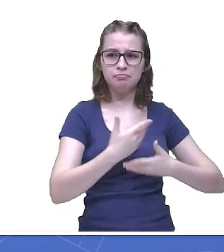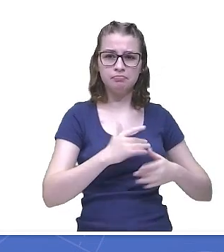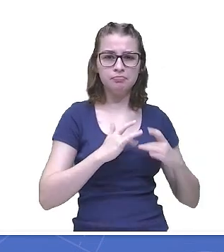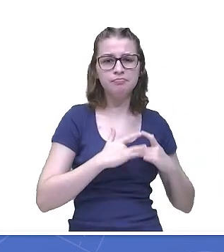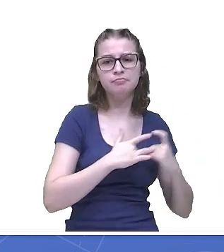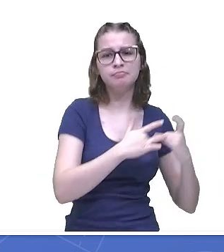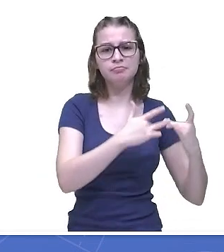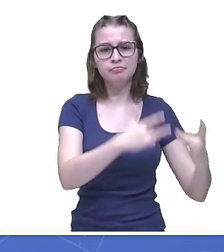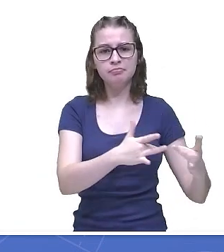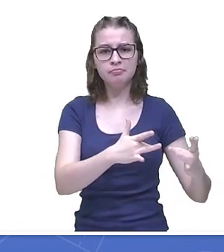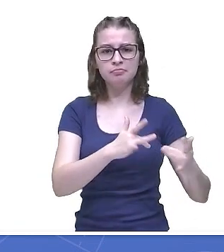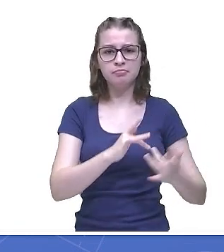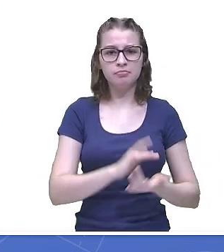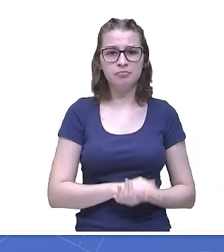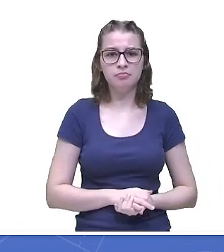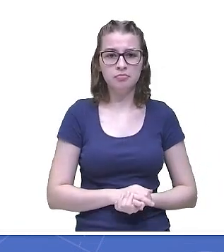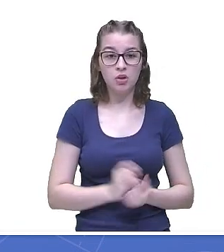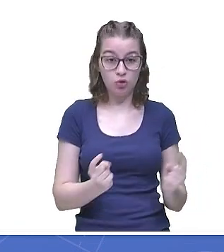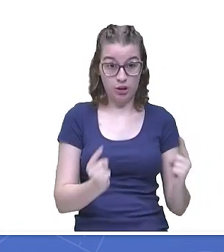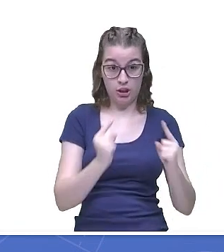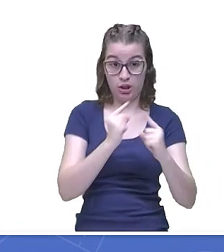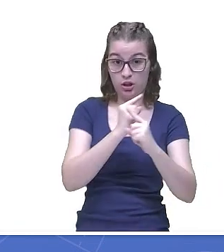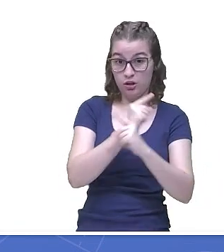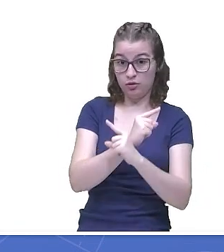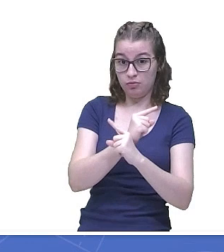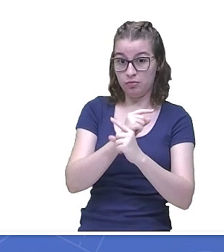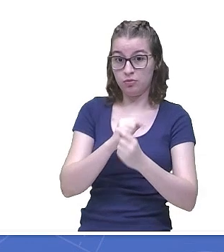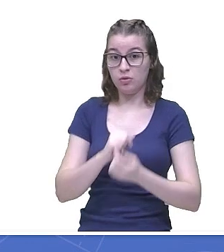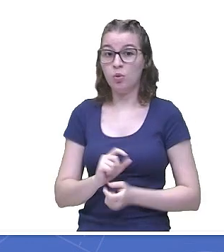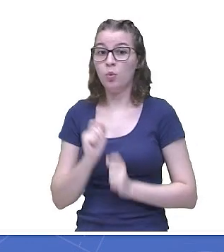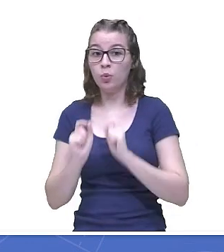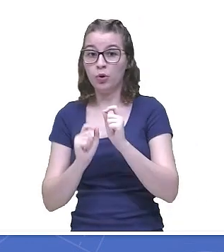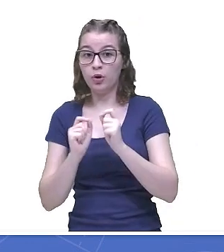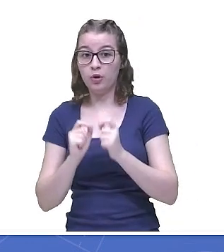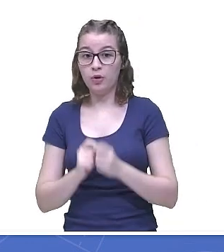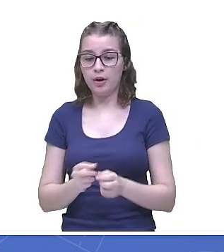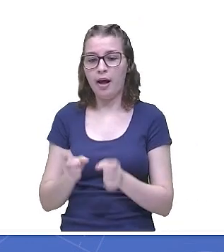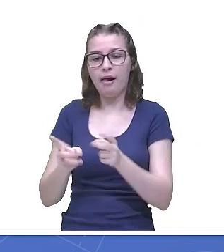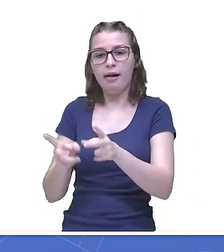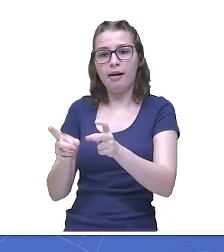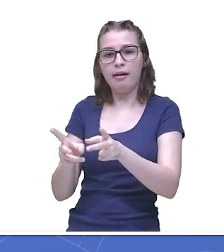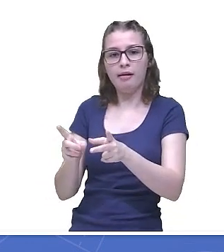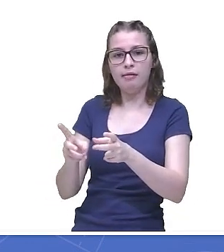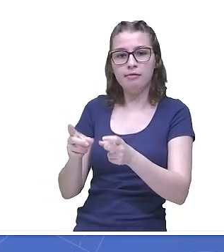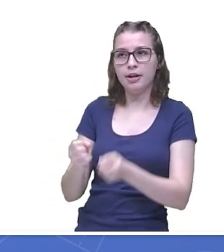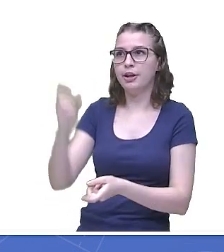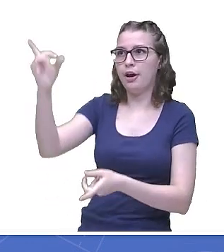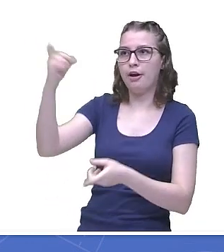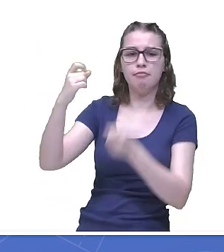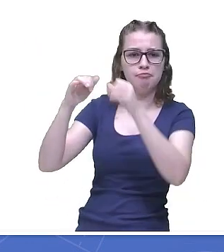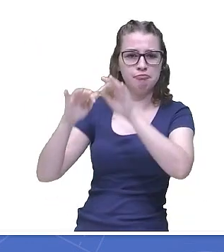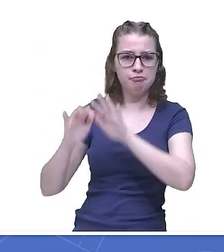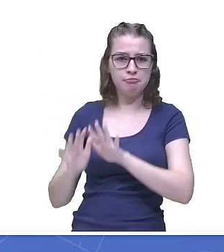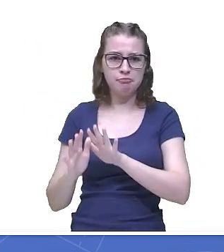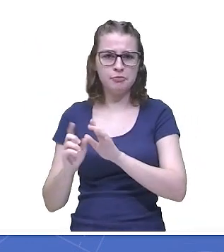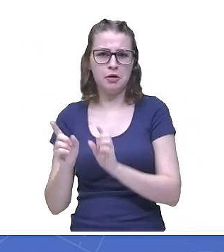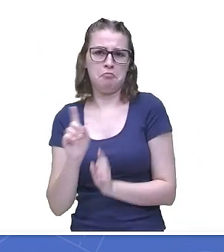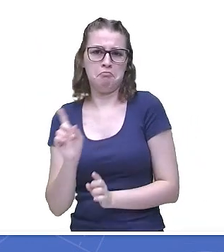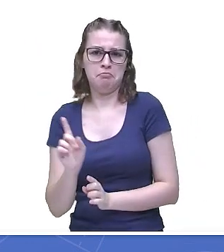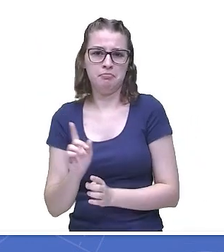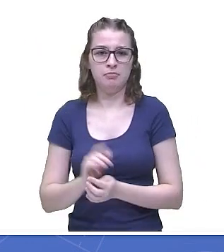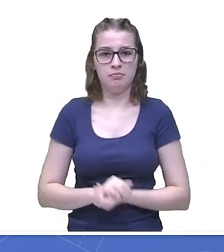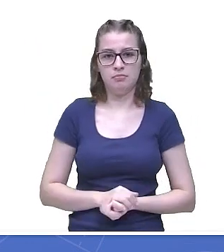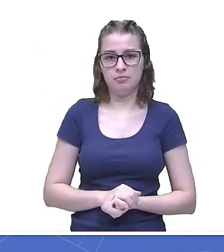ao mercado e à dádiva retribuída. Então, na família, não existe essa questão de você dar porque você está